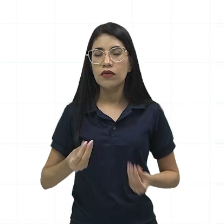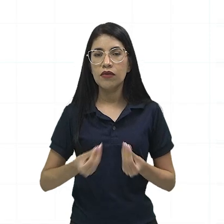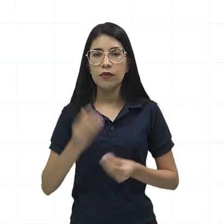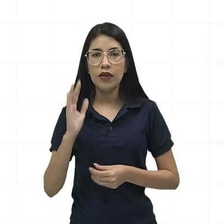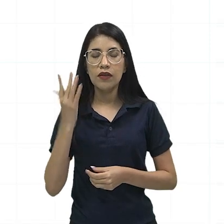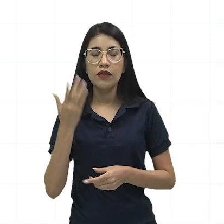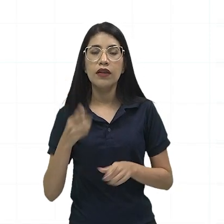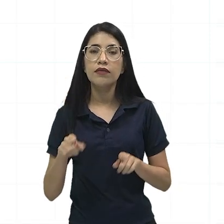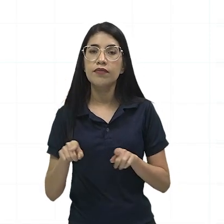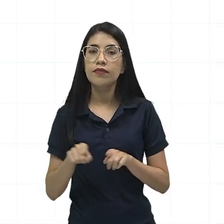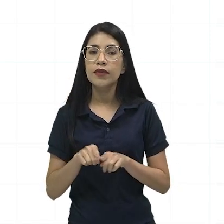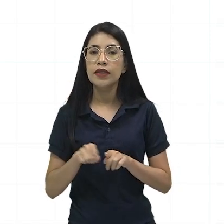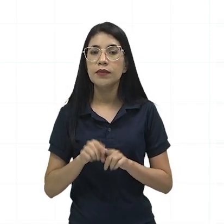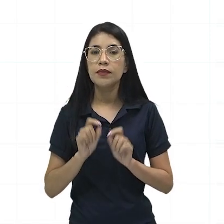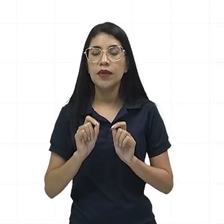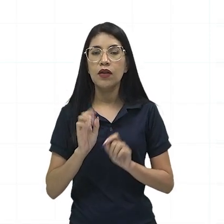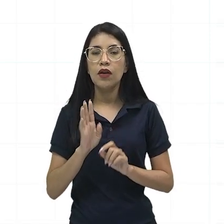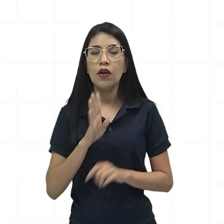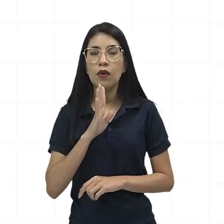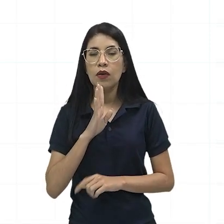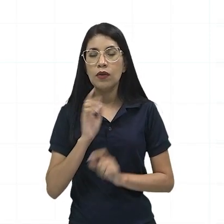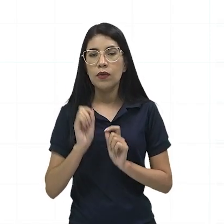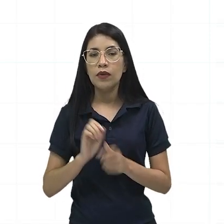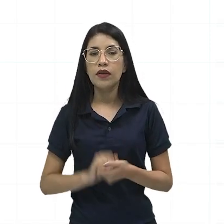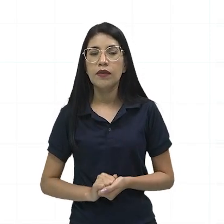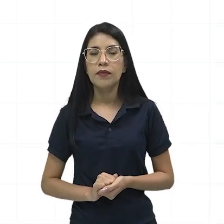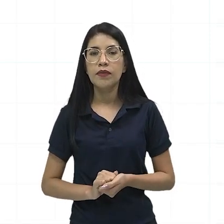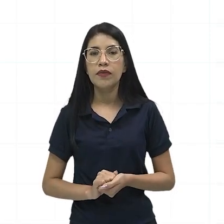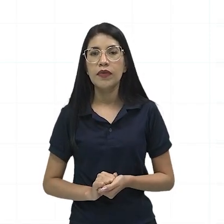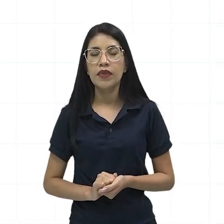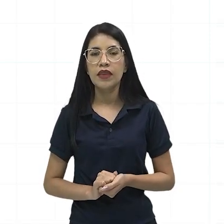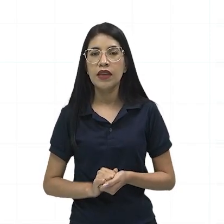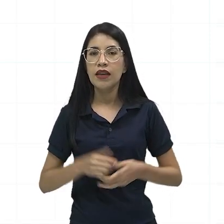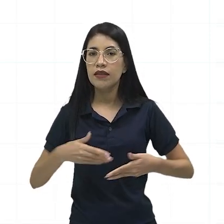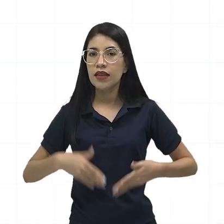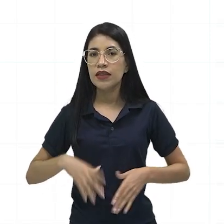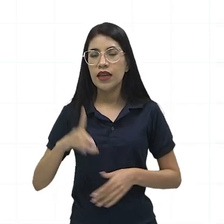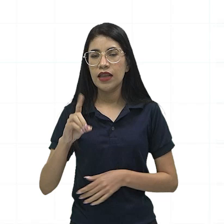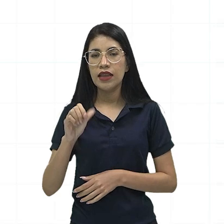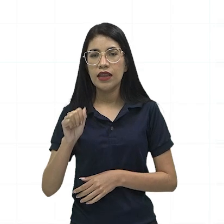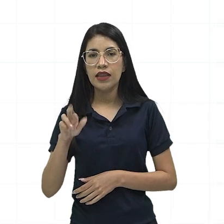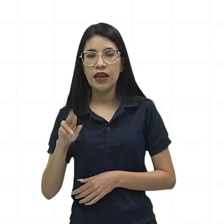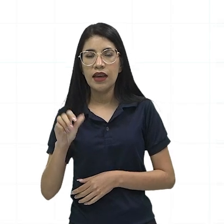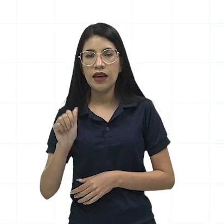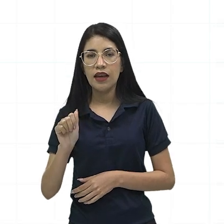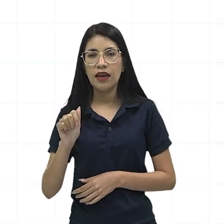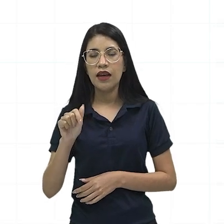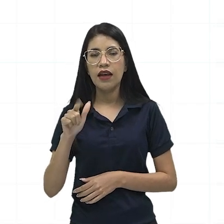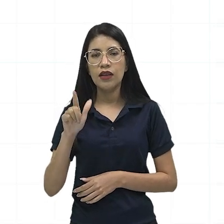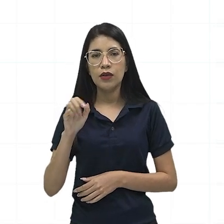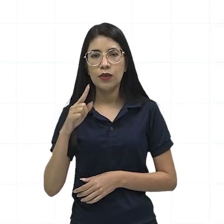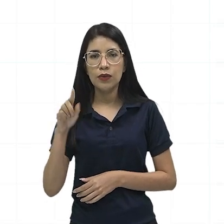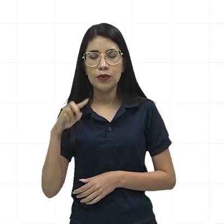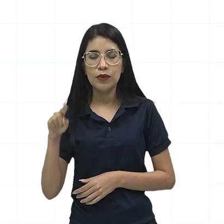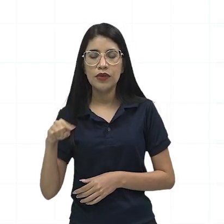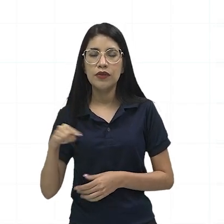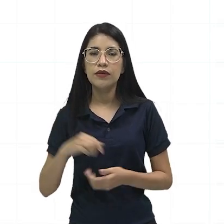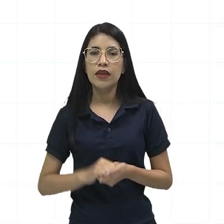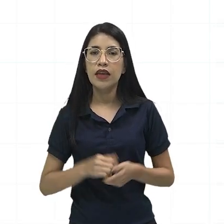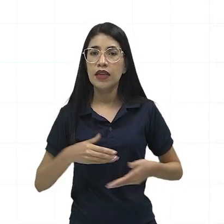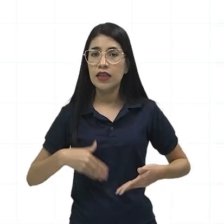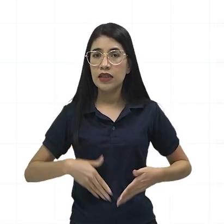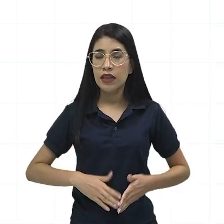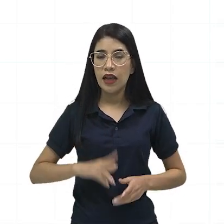parto também é conhecido como dar à luz. Esse é o momento em que o bebê nasce após cerca